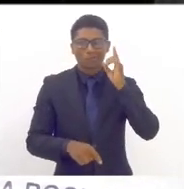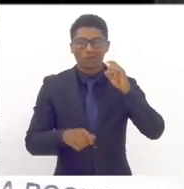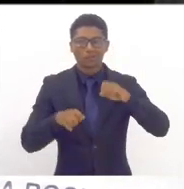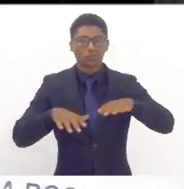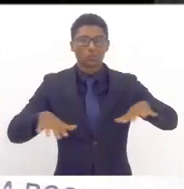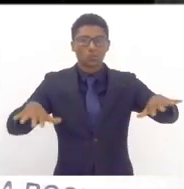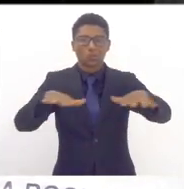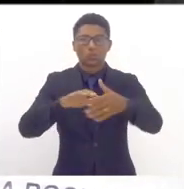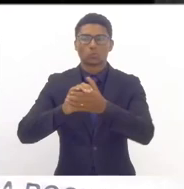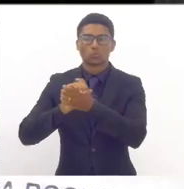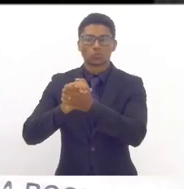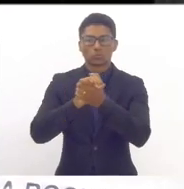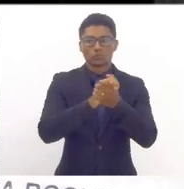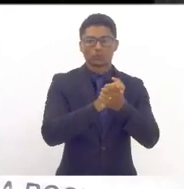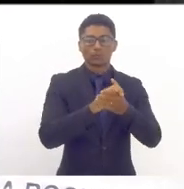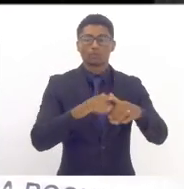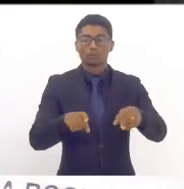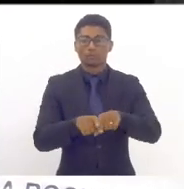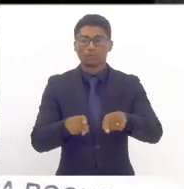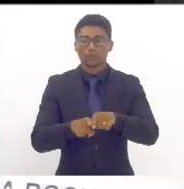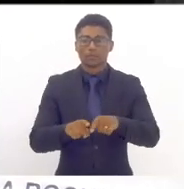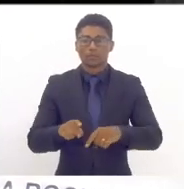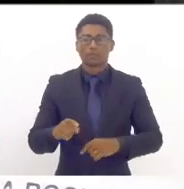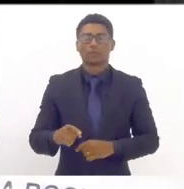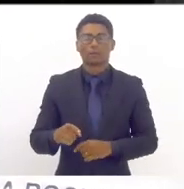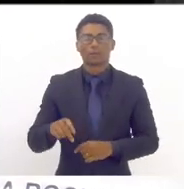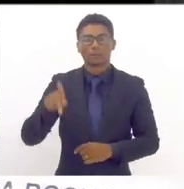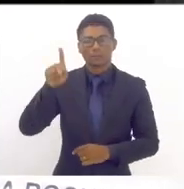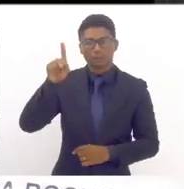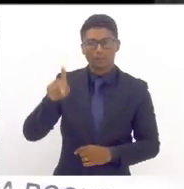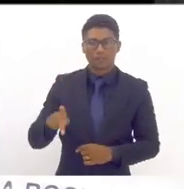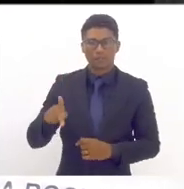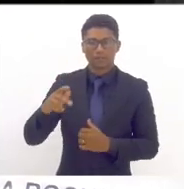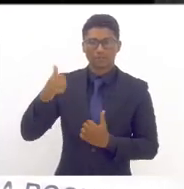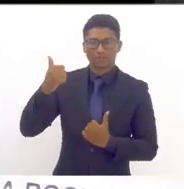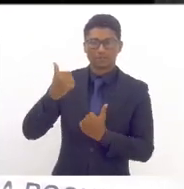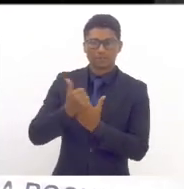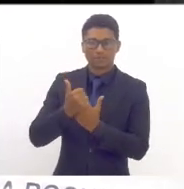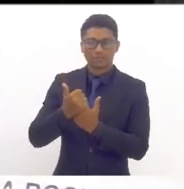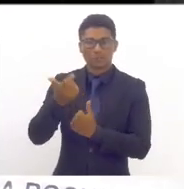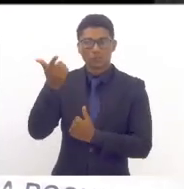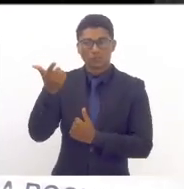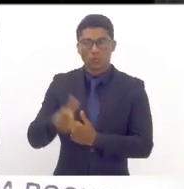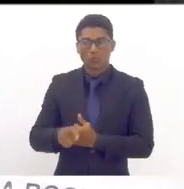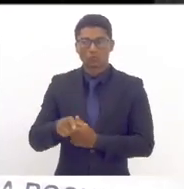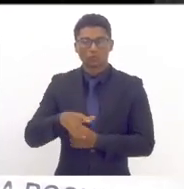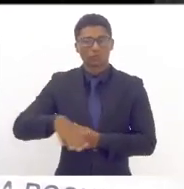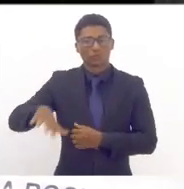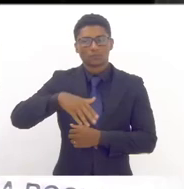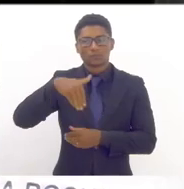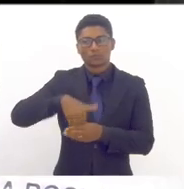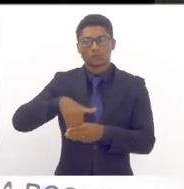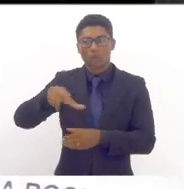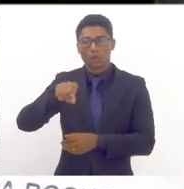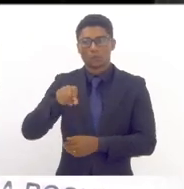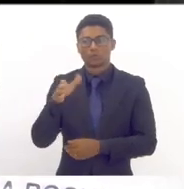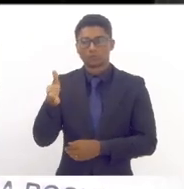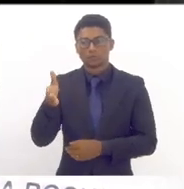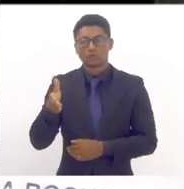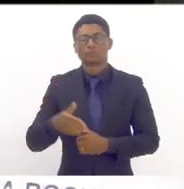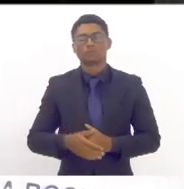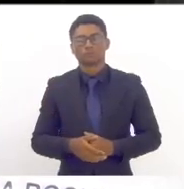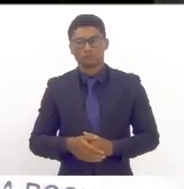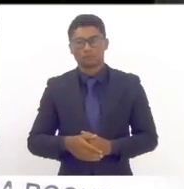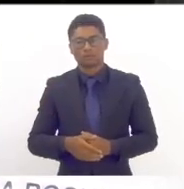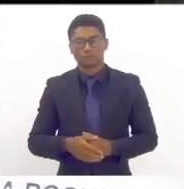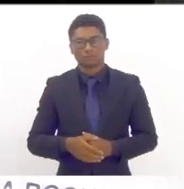casa, a minha vice-presidente da Câmara Municipal, recém-reeleita por unanimidade, fato histórico na cidade do